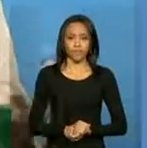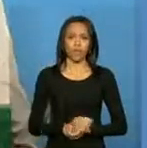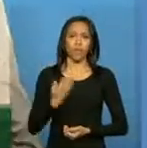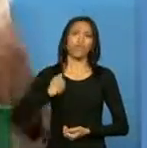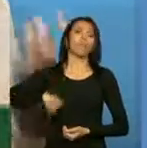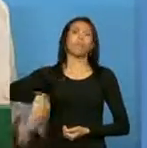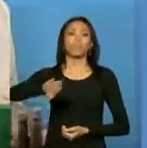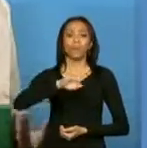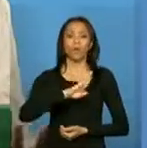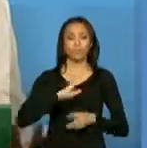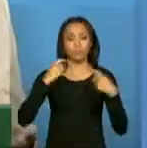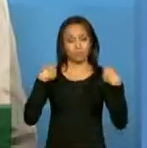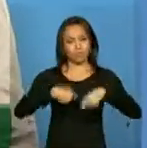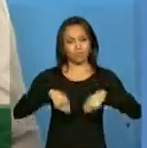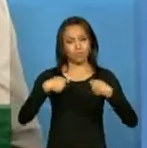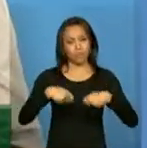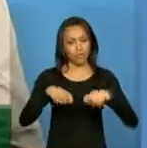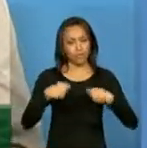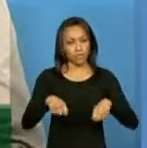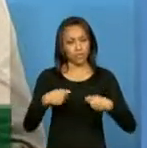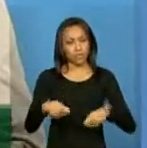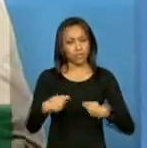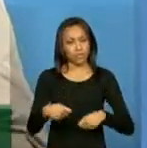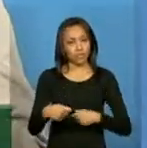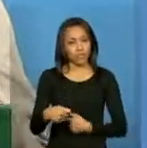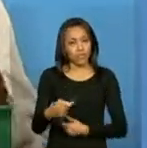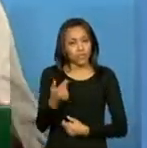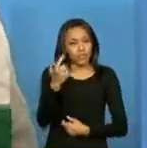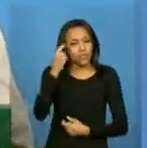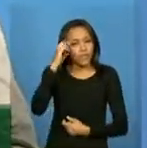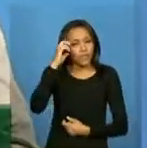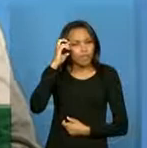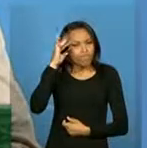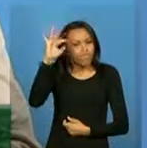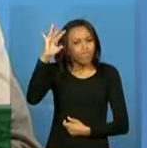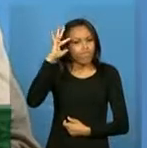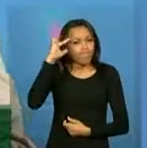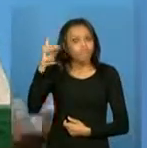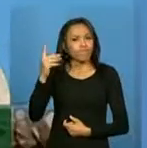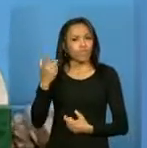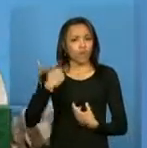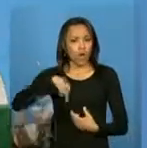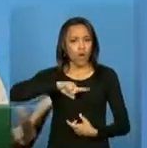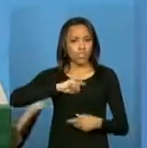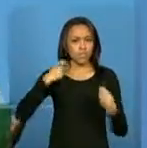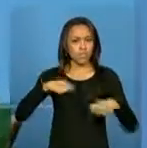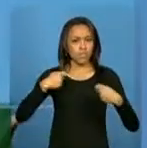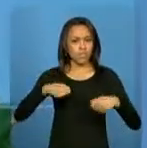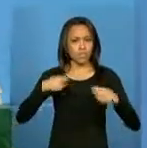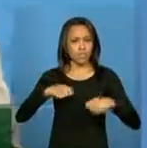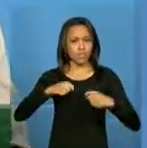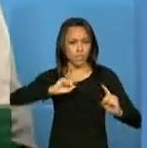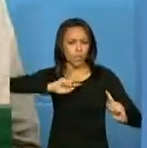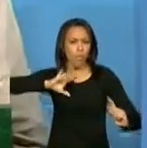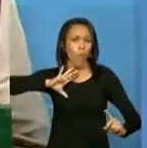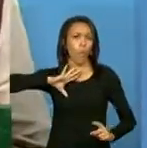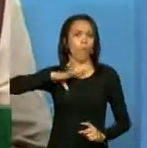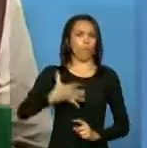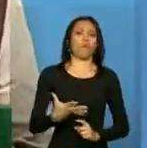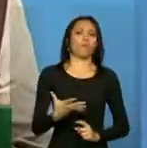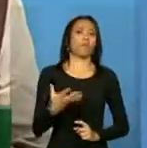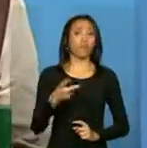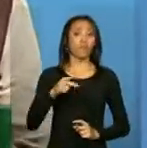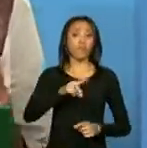nós temos que pensar fora da caixinha. Nós temos que ser mais ousados, porque esse problema não